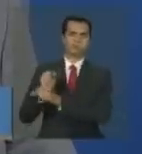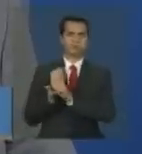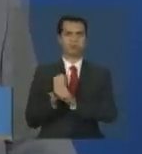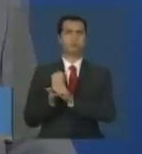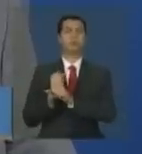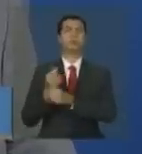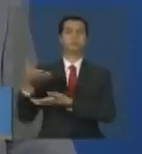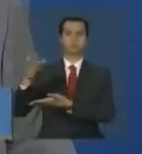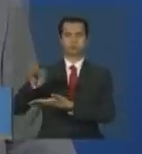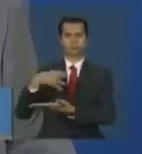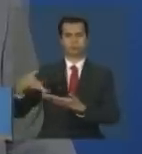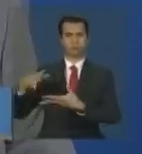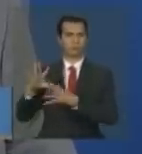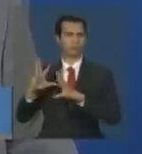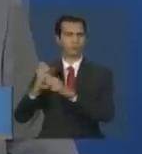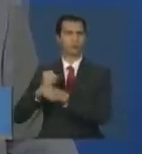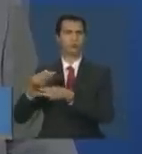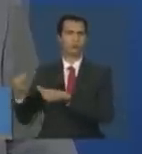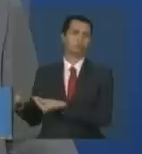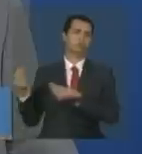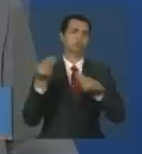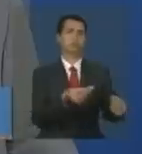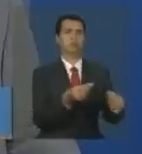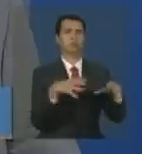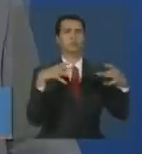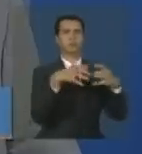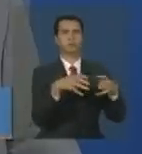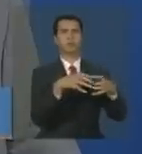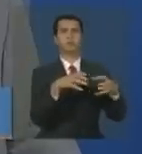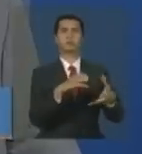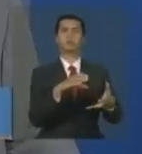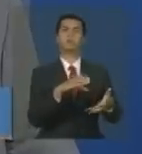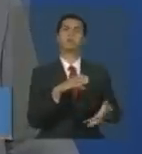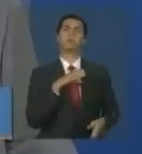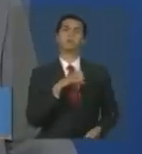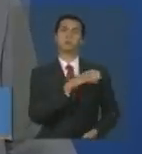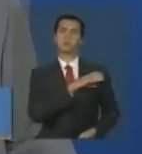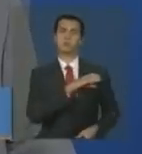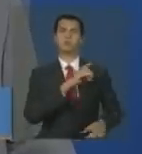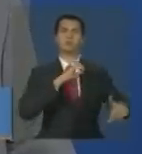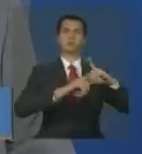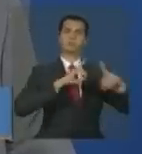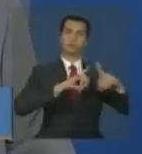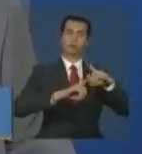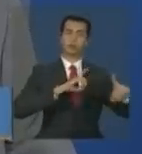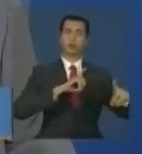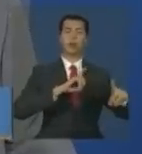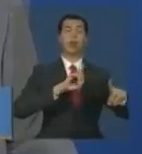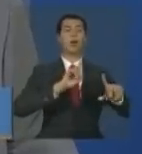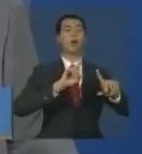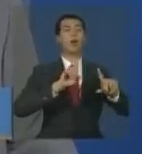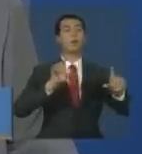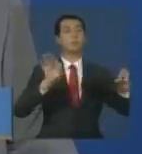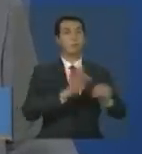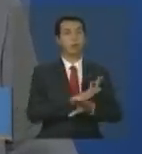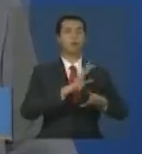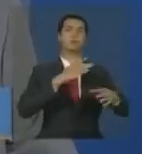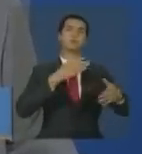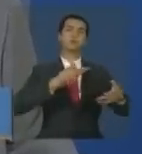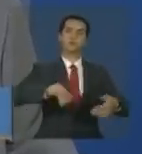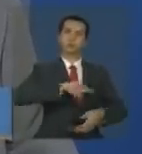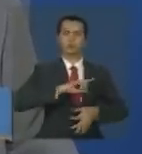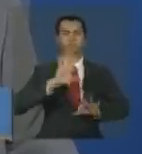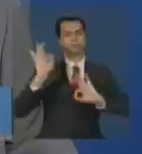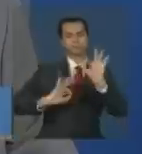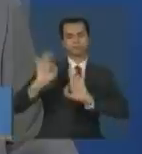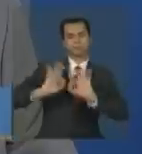nesta comissão, e a partir desse diagnóstico, desse grande retrato que a gente traça, né, nós então